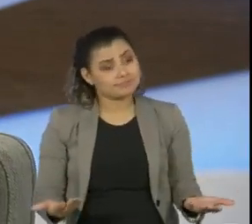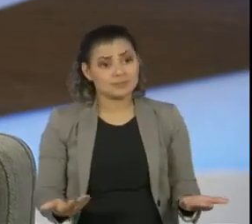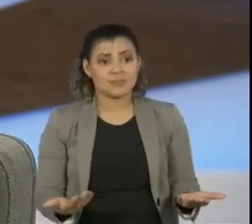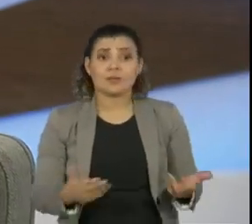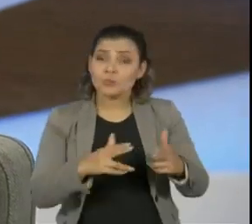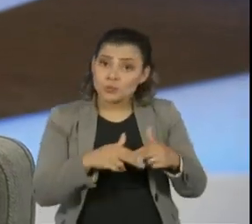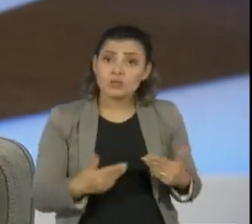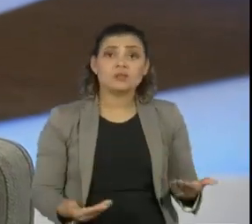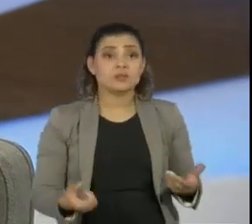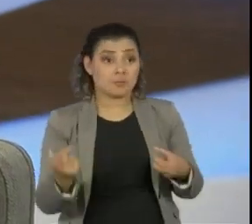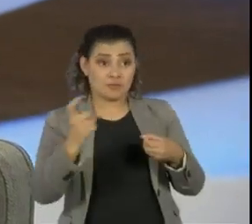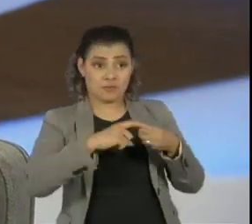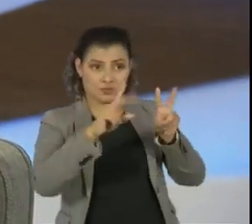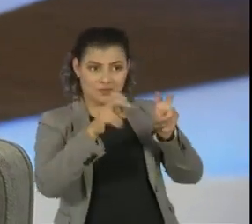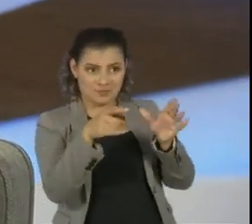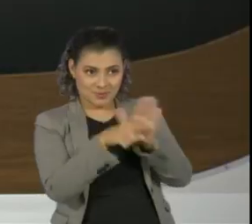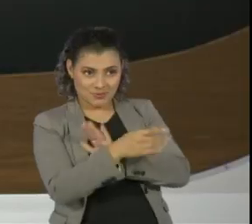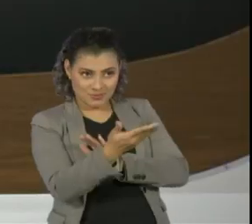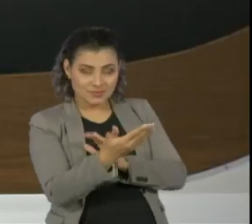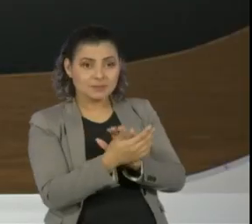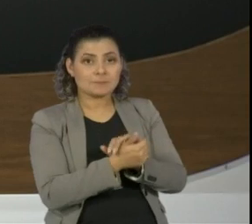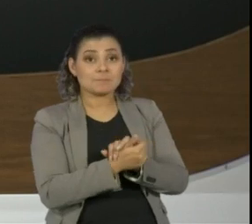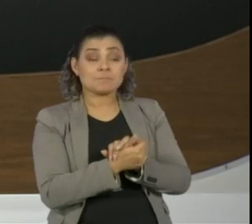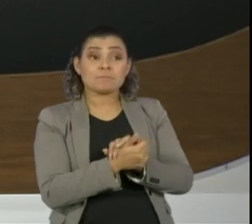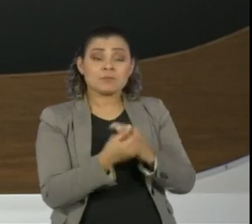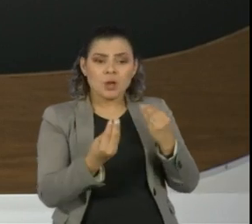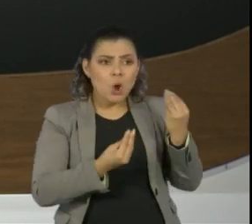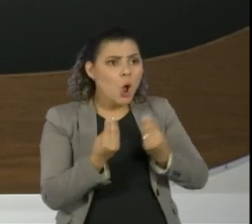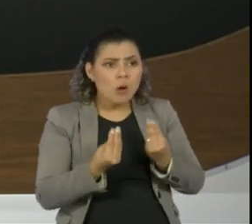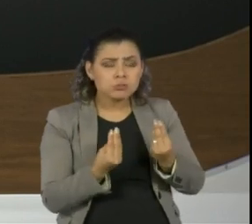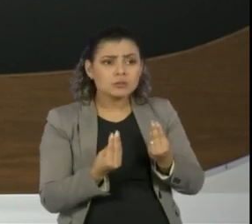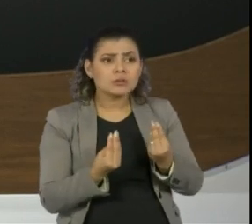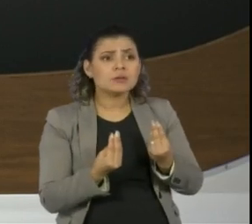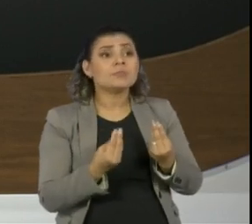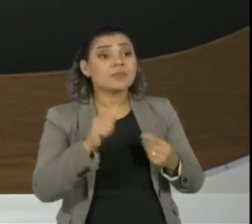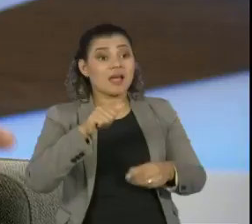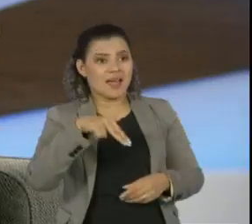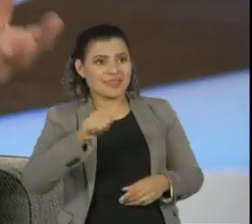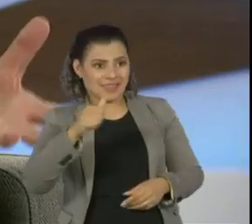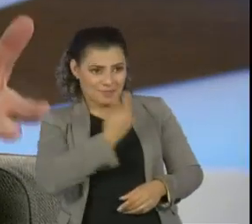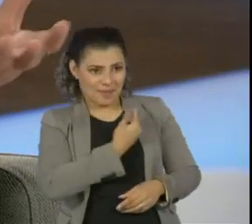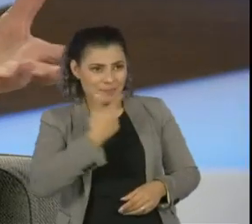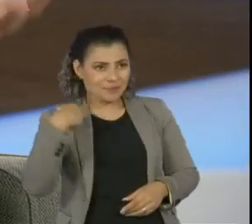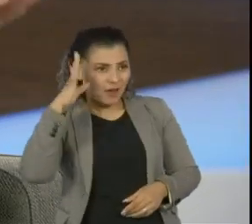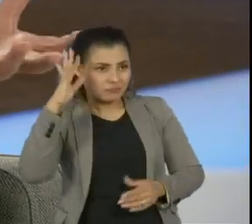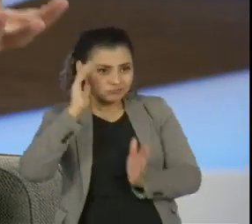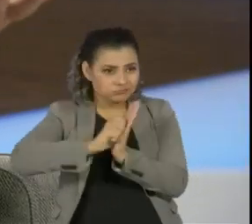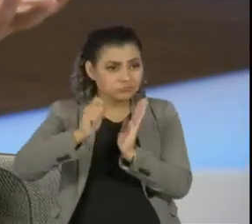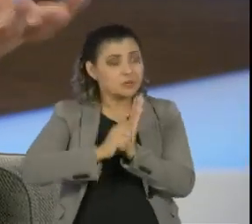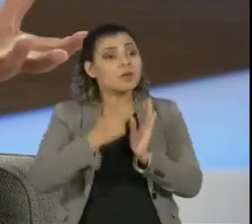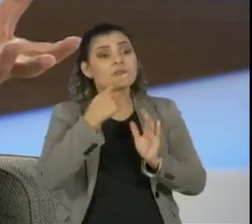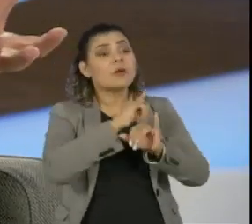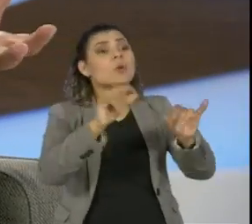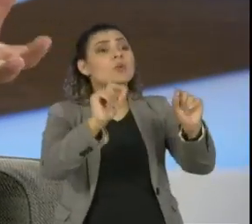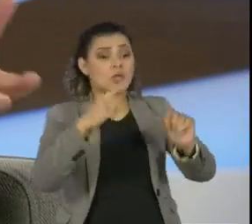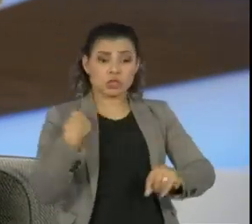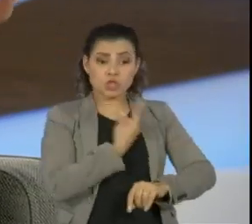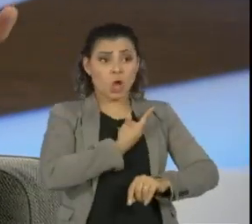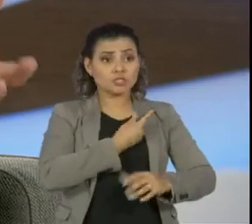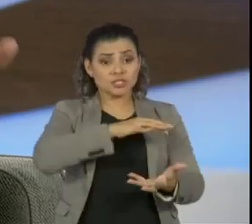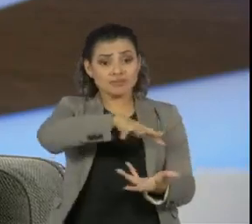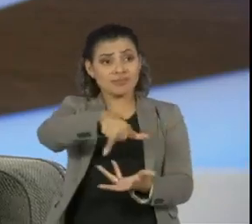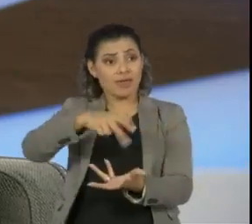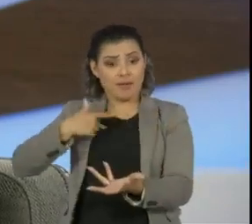área para voltar a ela na condição humana diz que enfim nós somos da terra